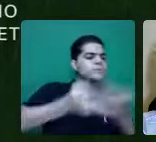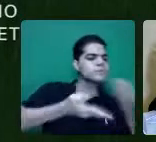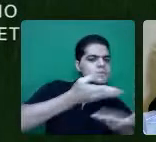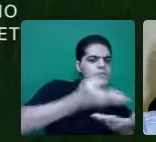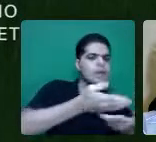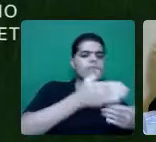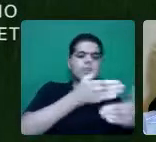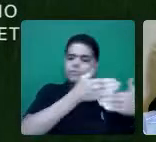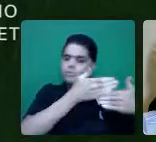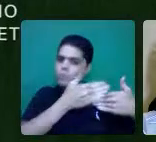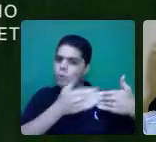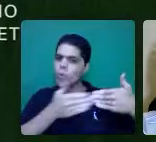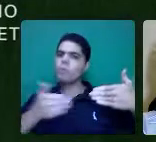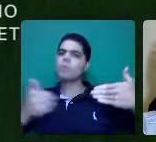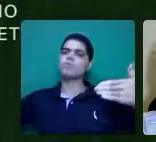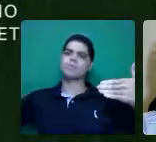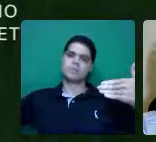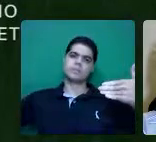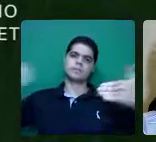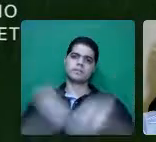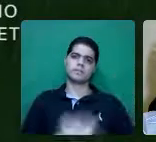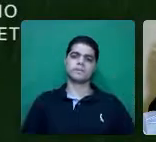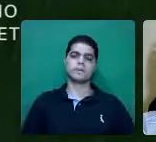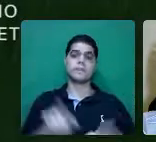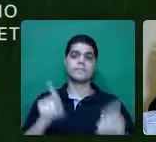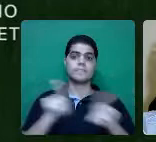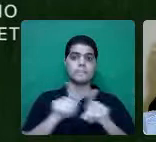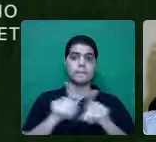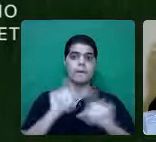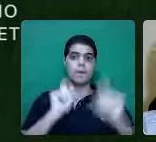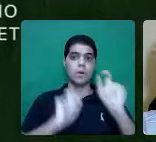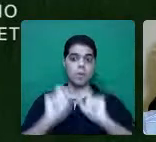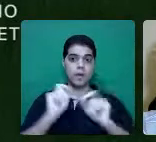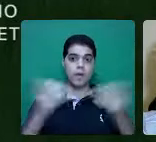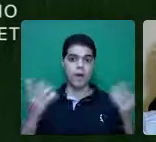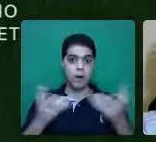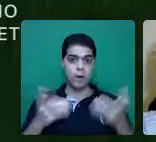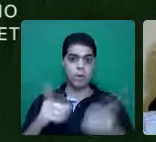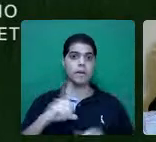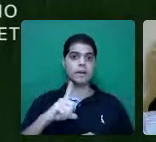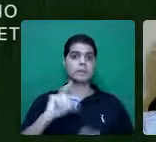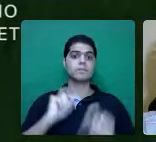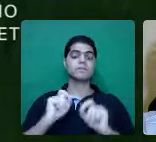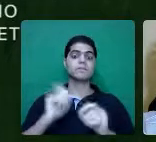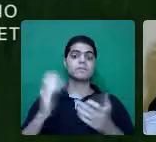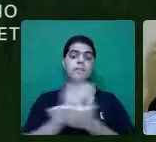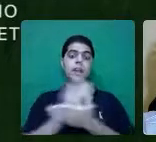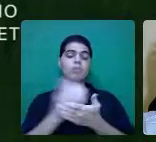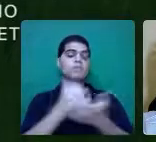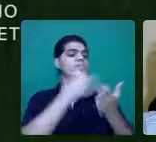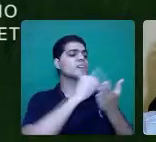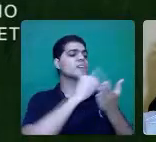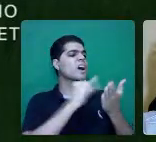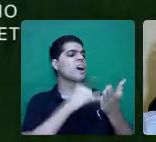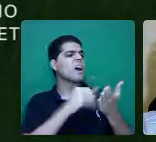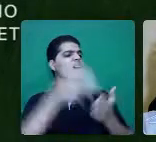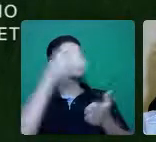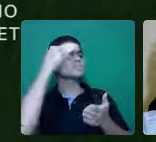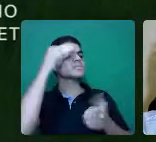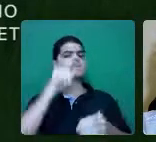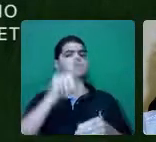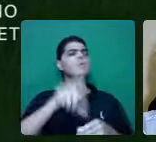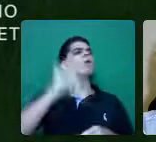maratona. Inclusive, quero até falar, se tiver professor inscrito para padrinho, que fale, não, eu quero o time tal, vocês já podem